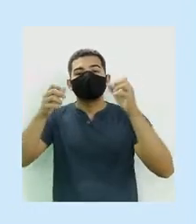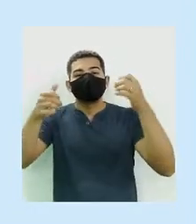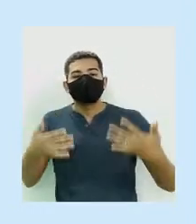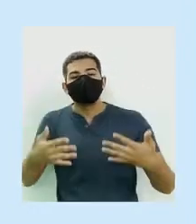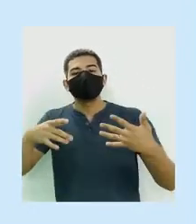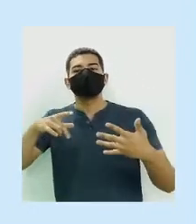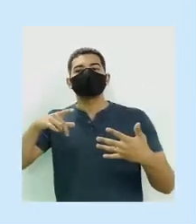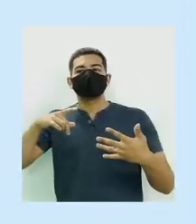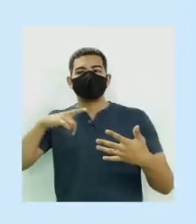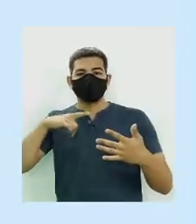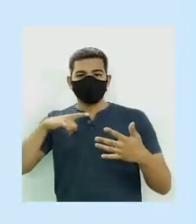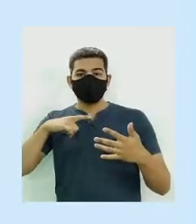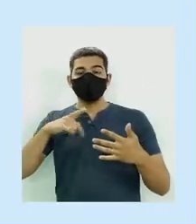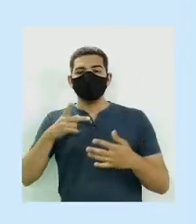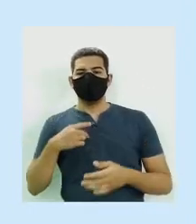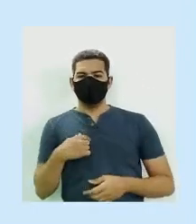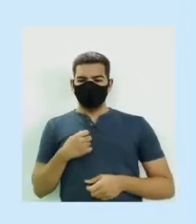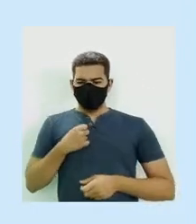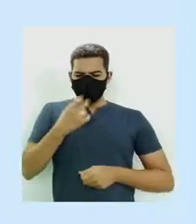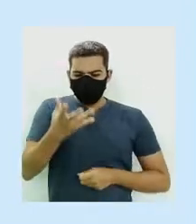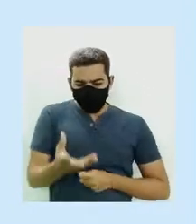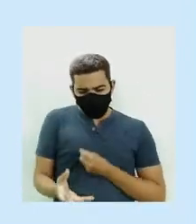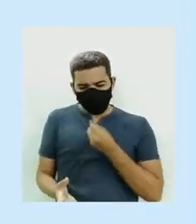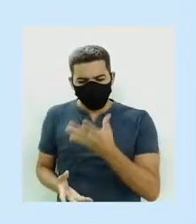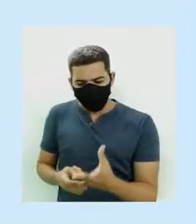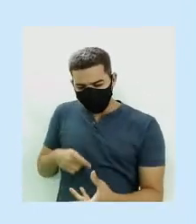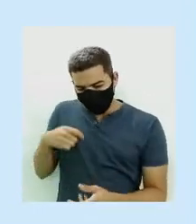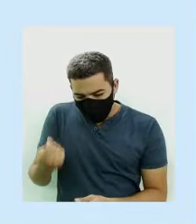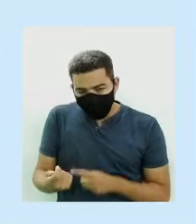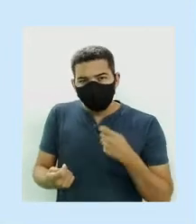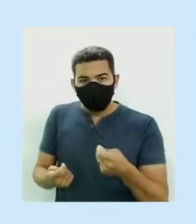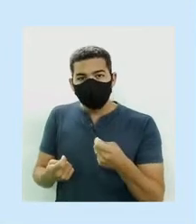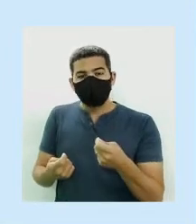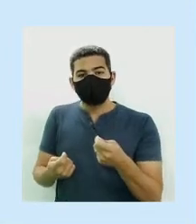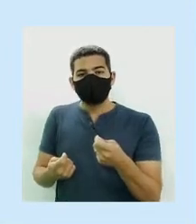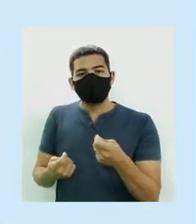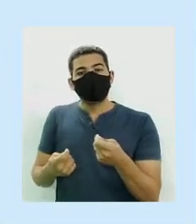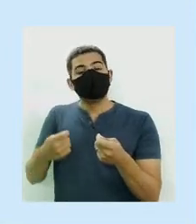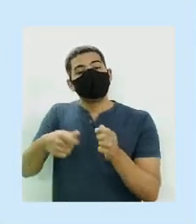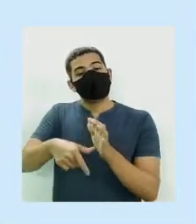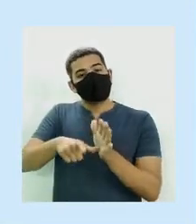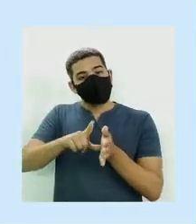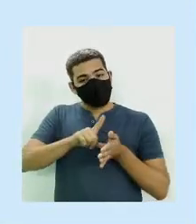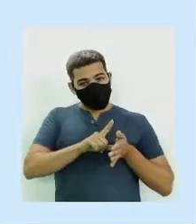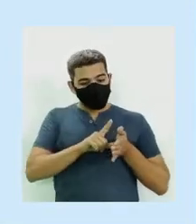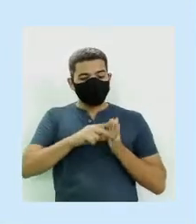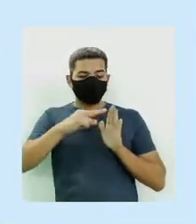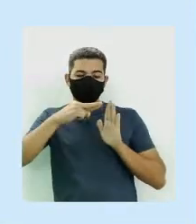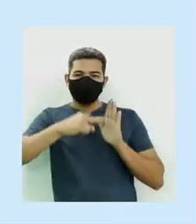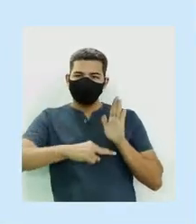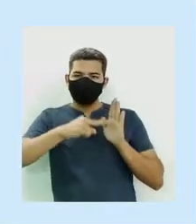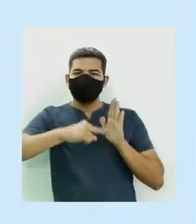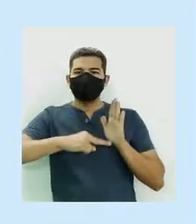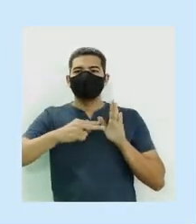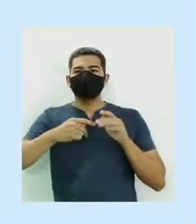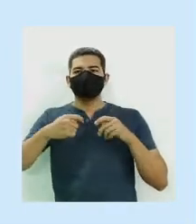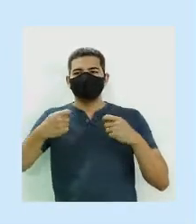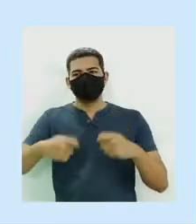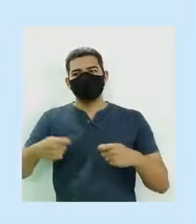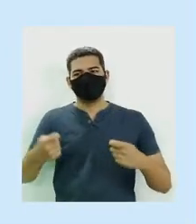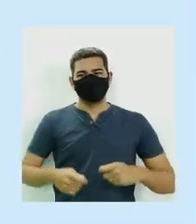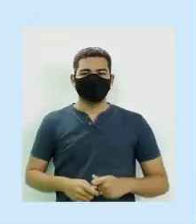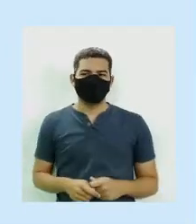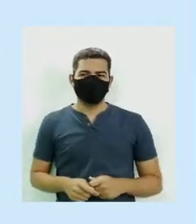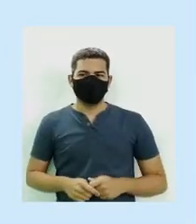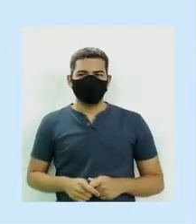primeiro precisa ler. E é exatamente isso que eu venho convidar vocês a fazerem hoje, a fazer uma leitura,